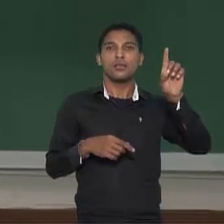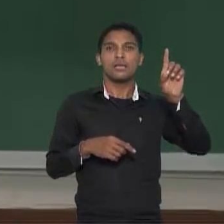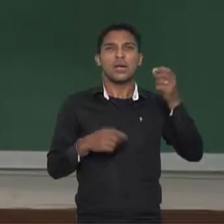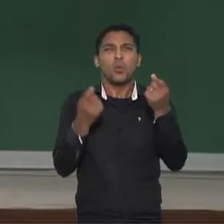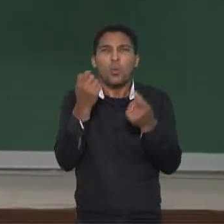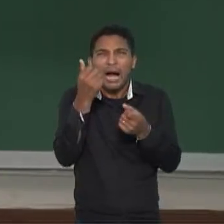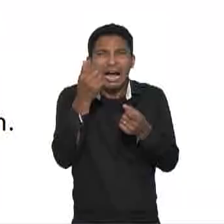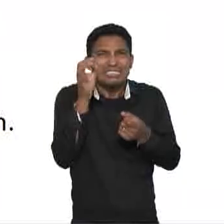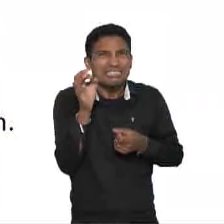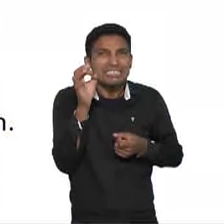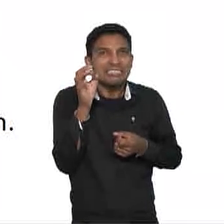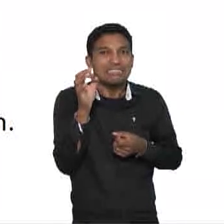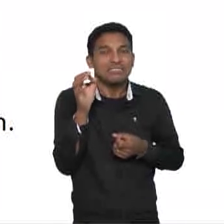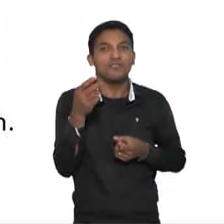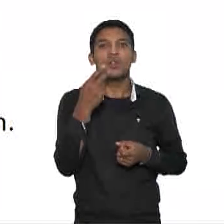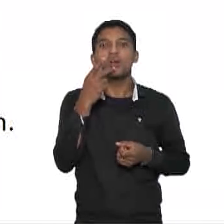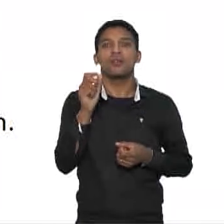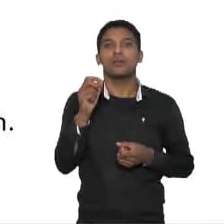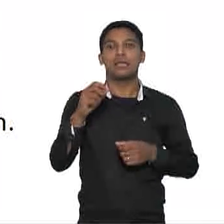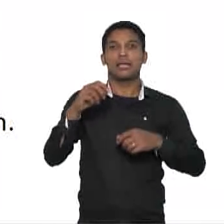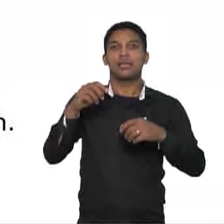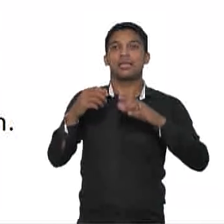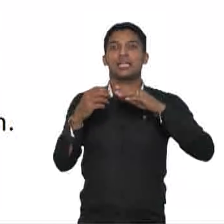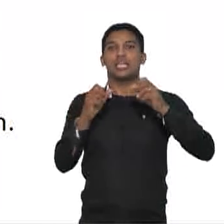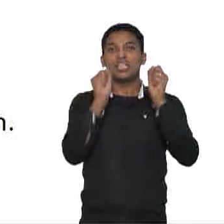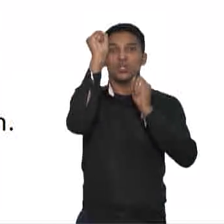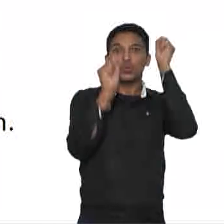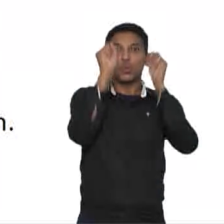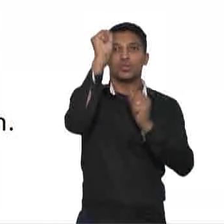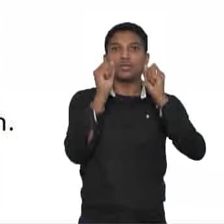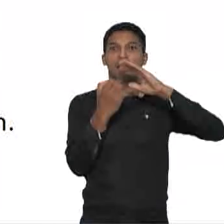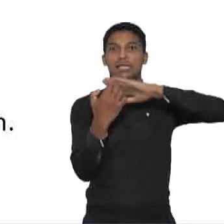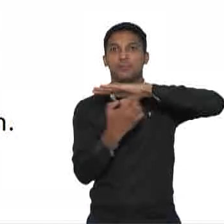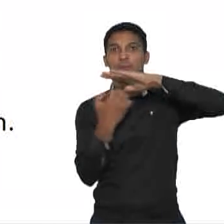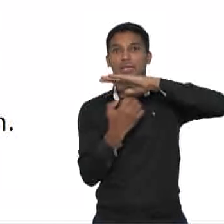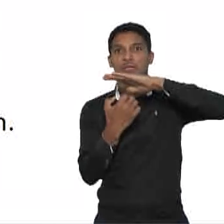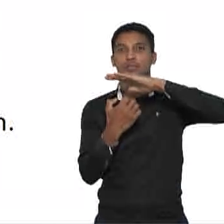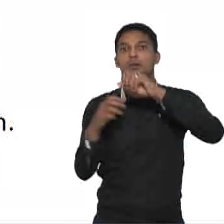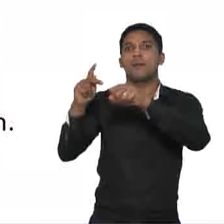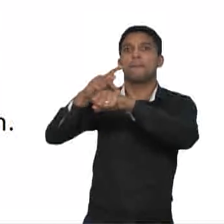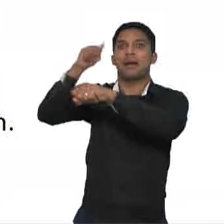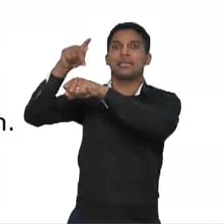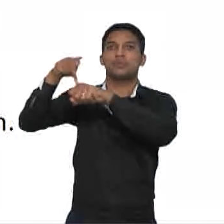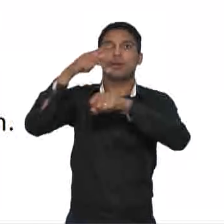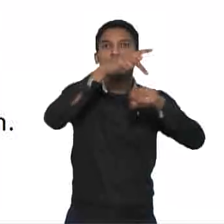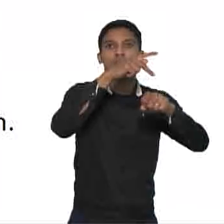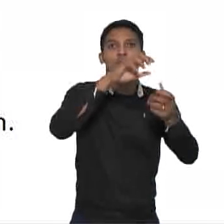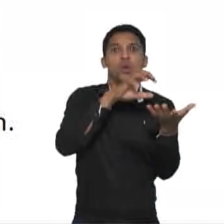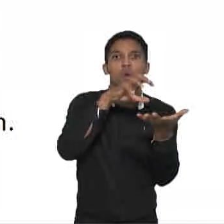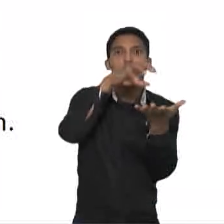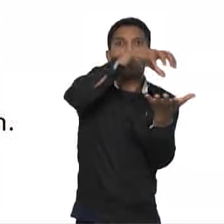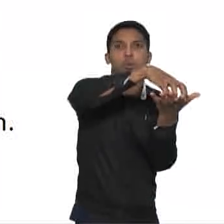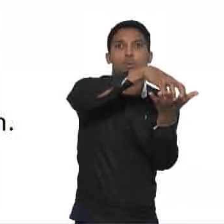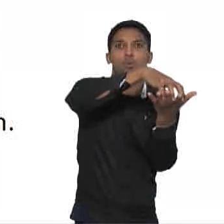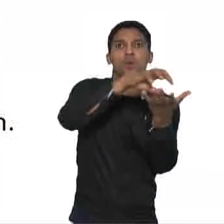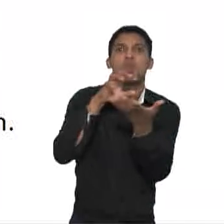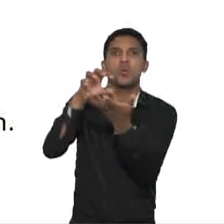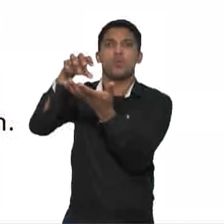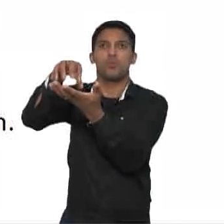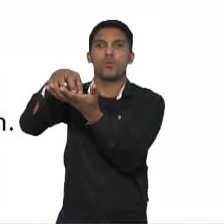das indústrias em busca de países com condições operacionais favoráveis, baixando o custo dos investimentos e aumentando o